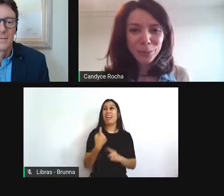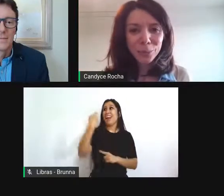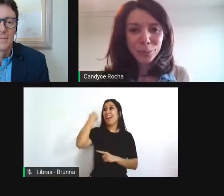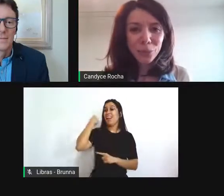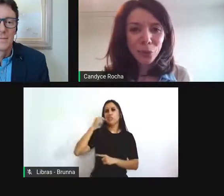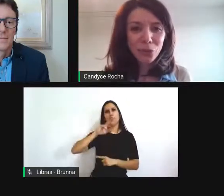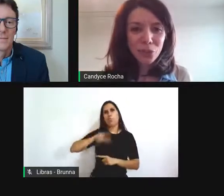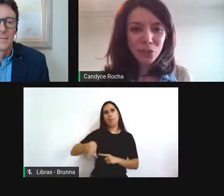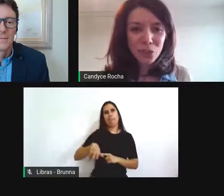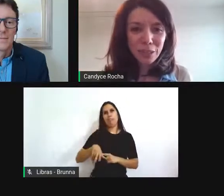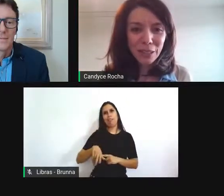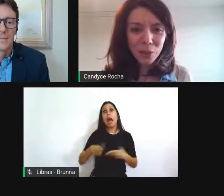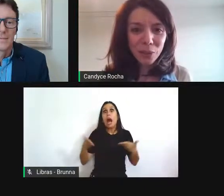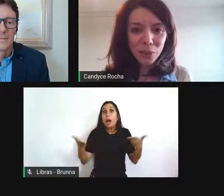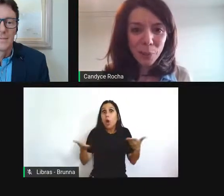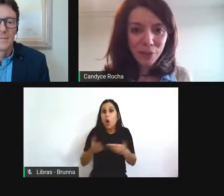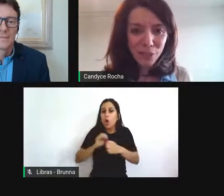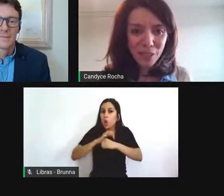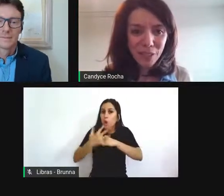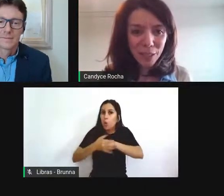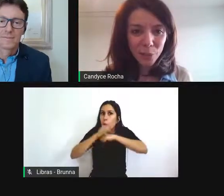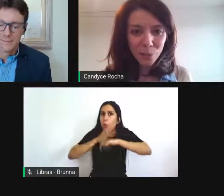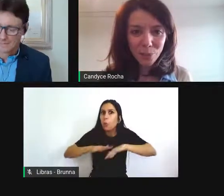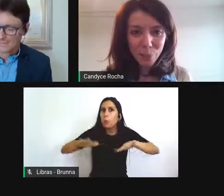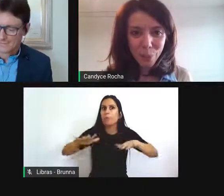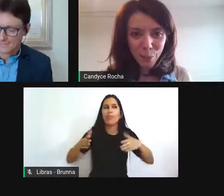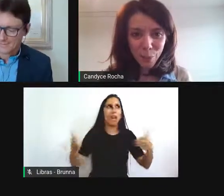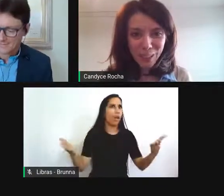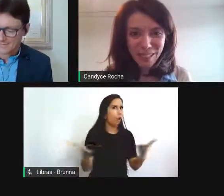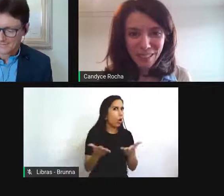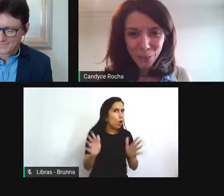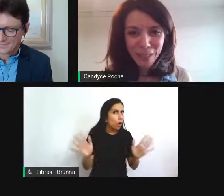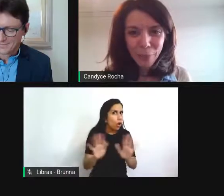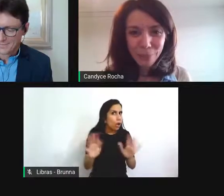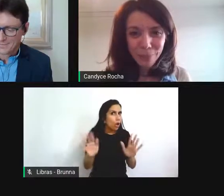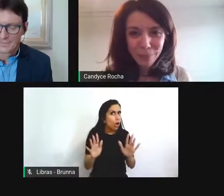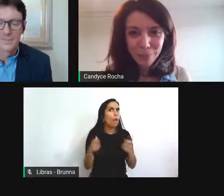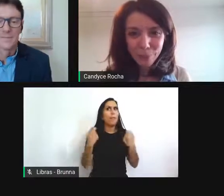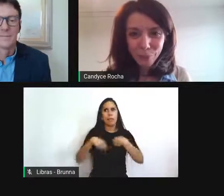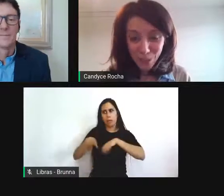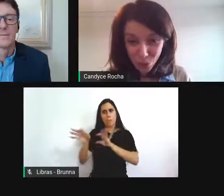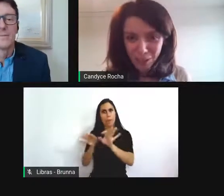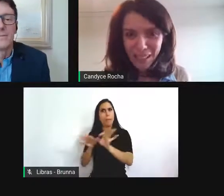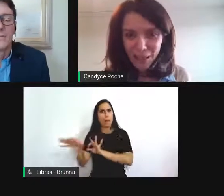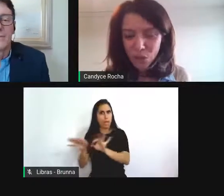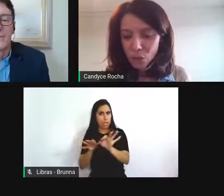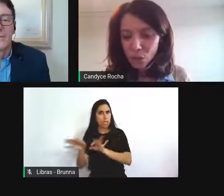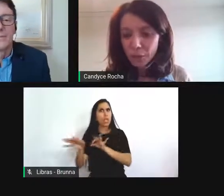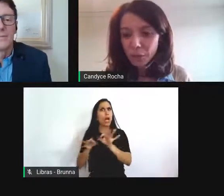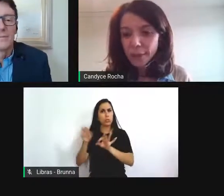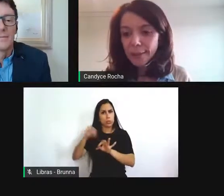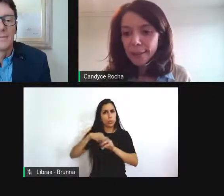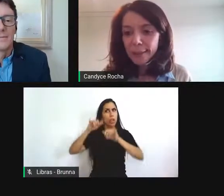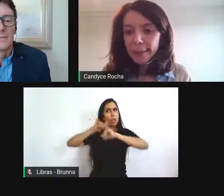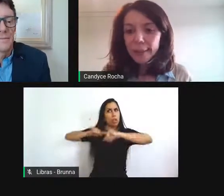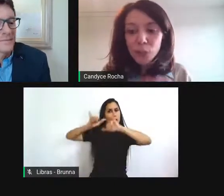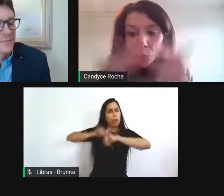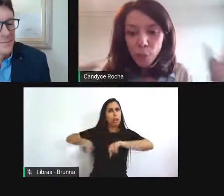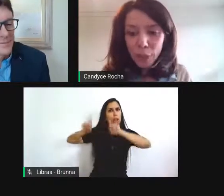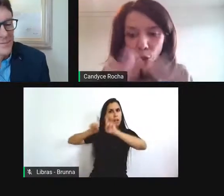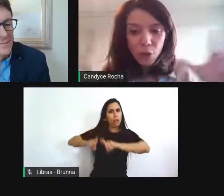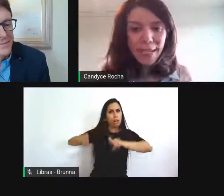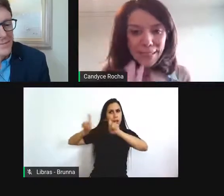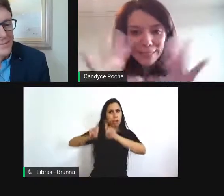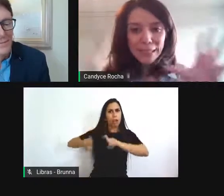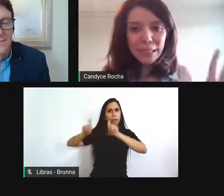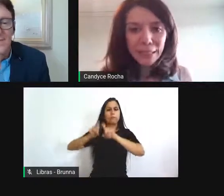agora, no Covid, a gente entendeu que não dá para viver sem uma preparação dessa parte de dados e digital. Então,